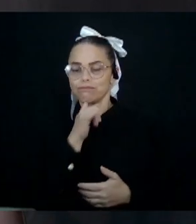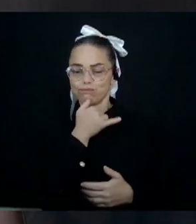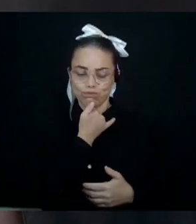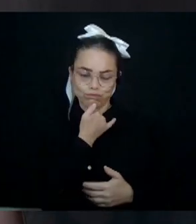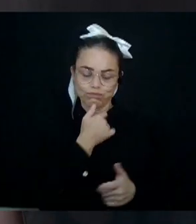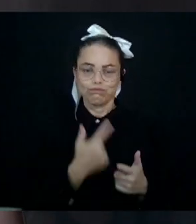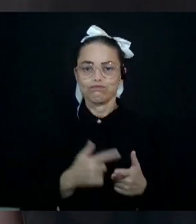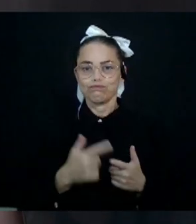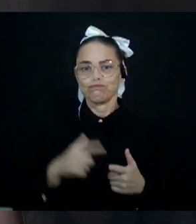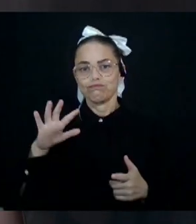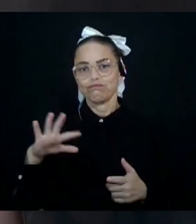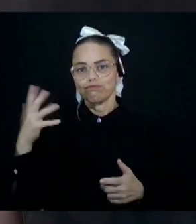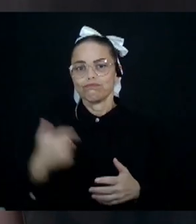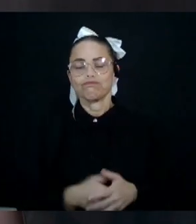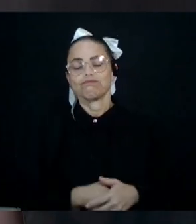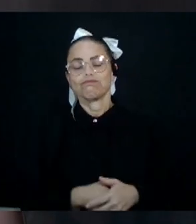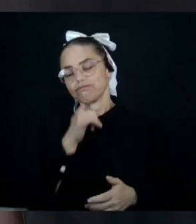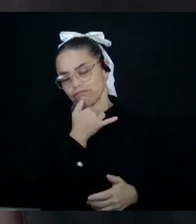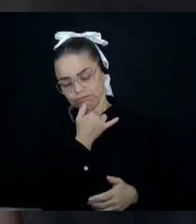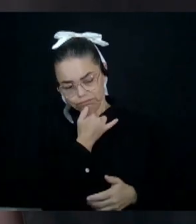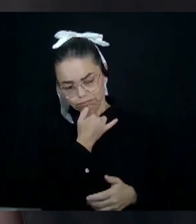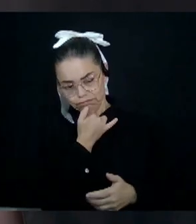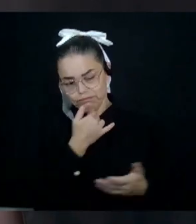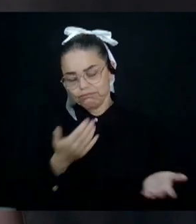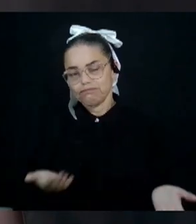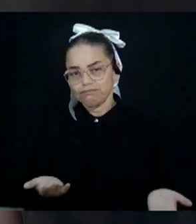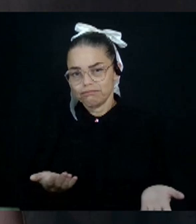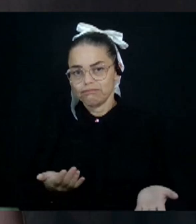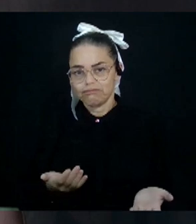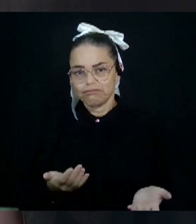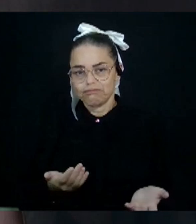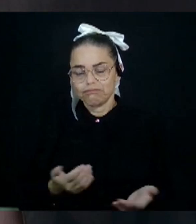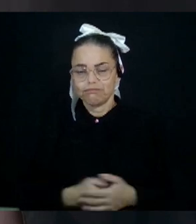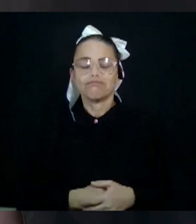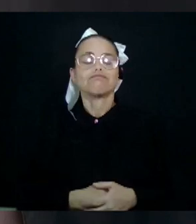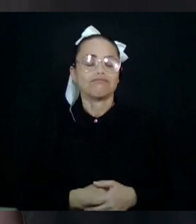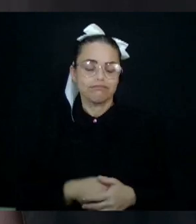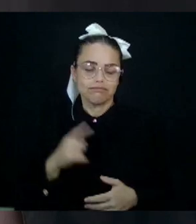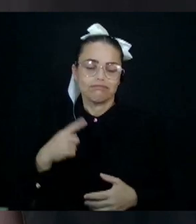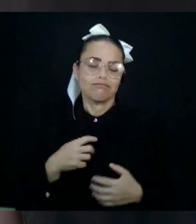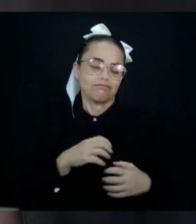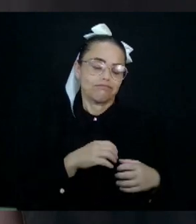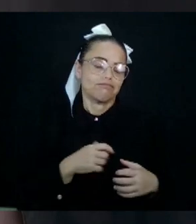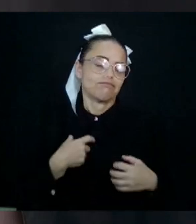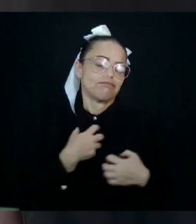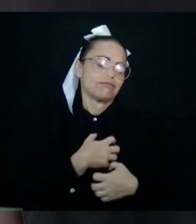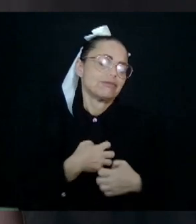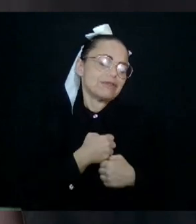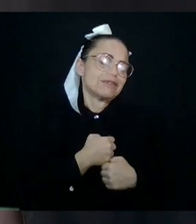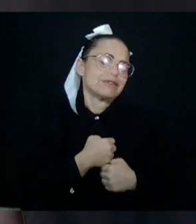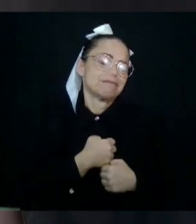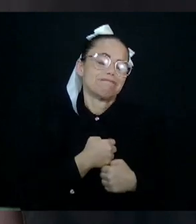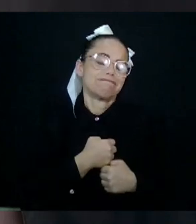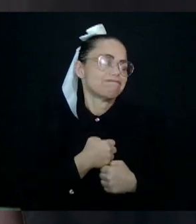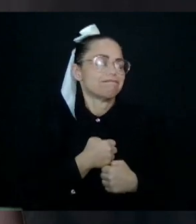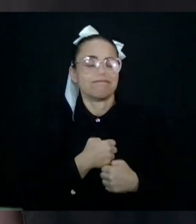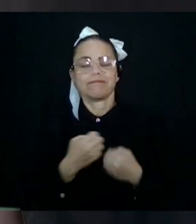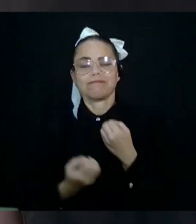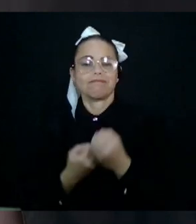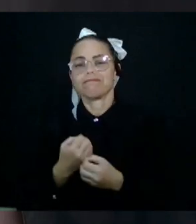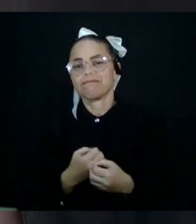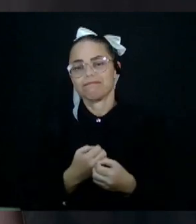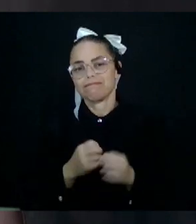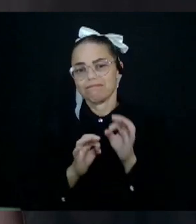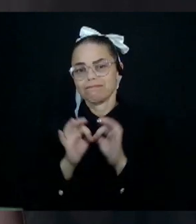acontecer coisas tristes, uma frustração, porque Uhum. pode ter acontecido alguma coisa que não saiu como planejado, então